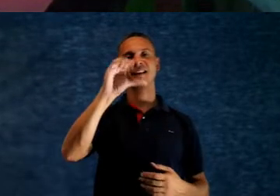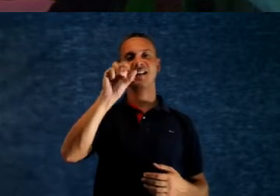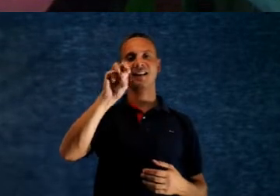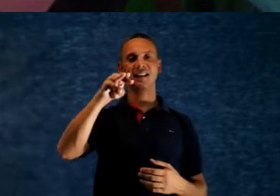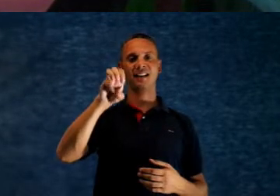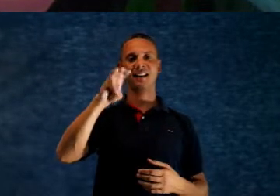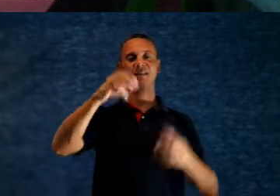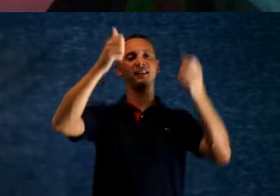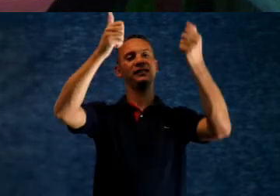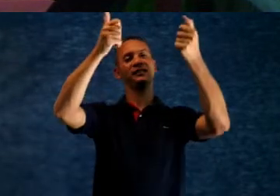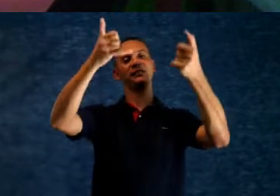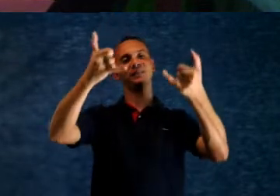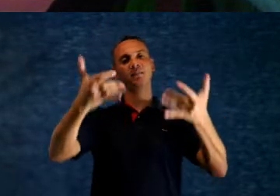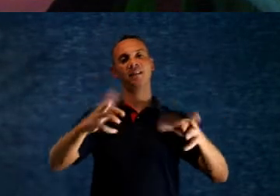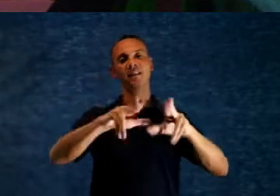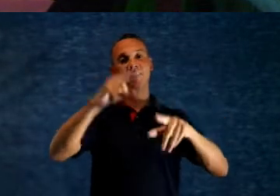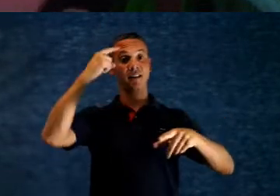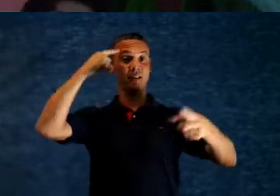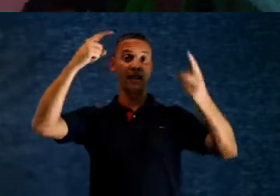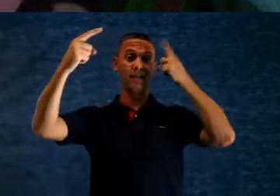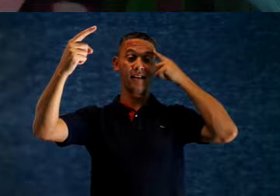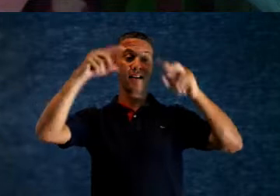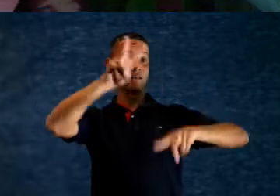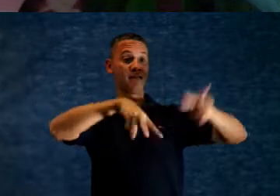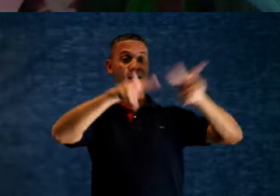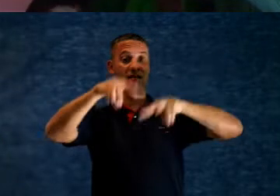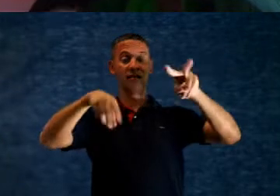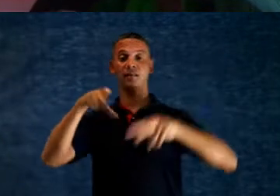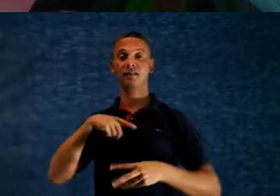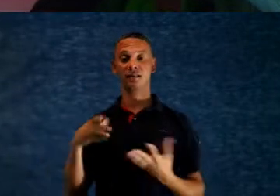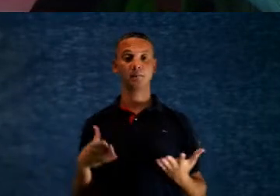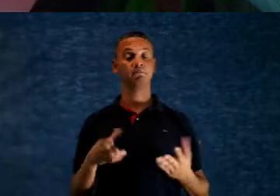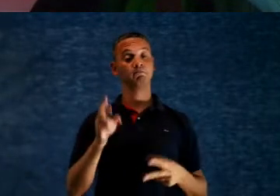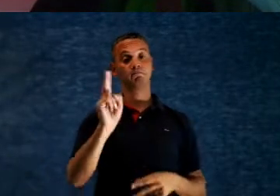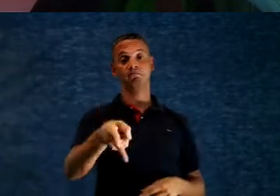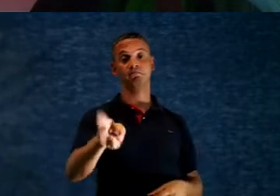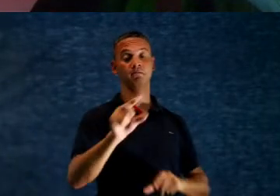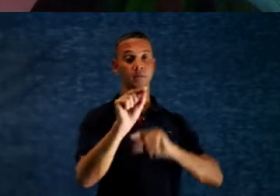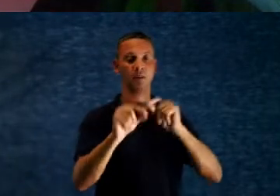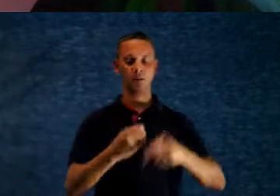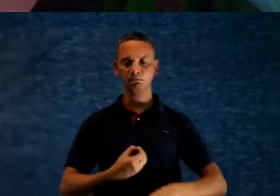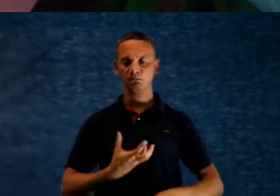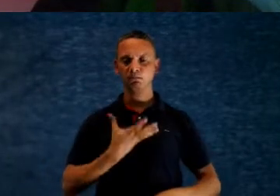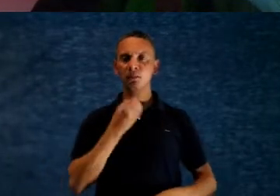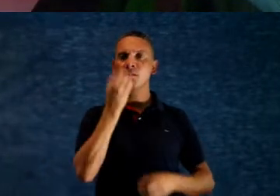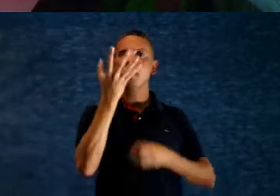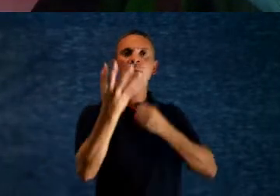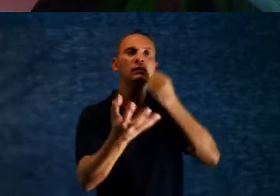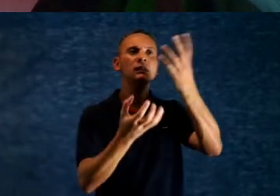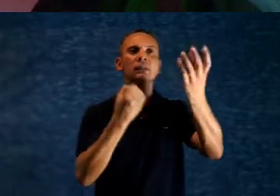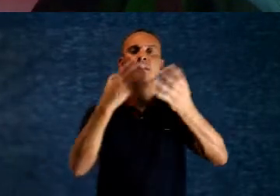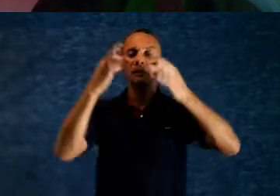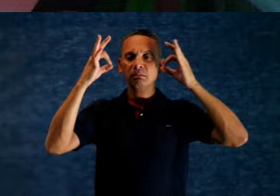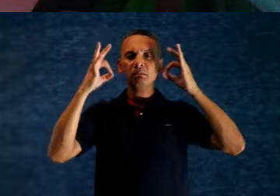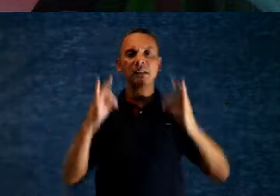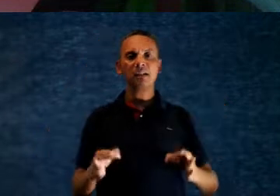Guimarães neste arrolar de ideias e análises. Sempre, no entanto, expressa, pela transmissão